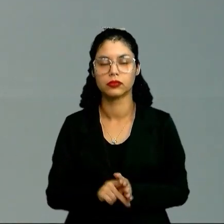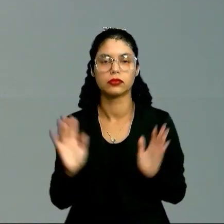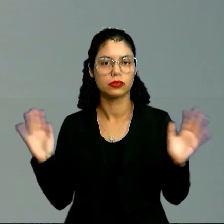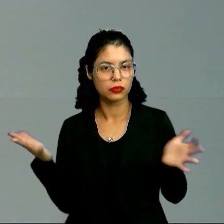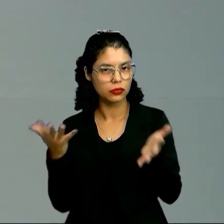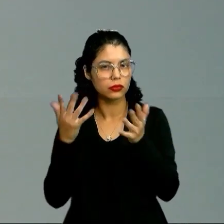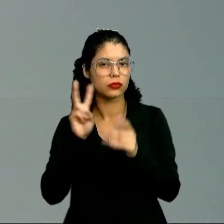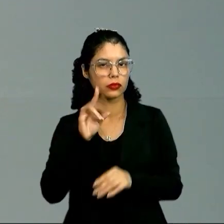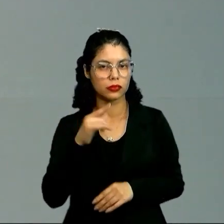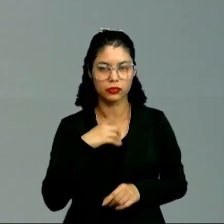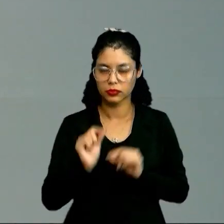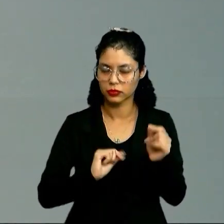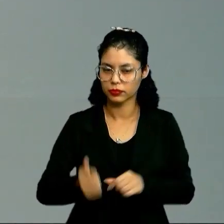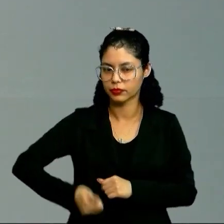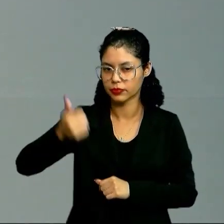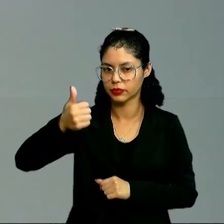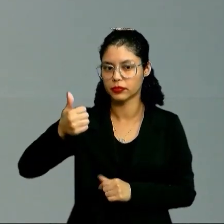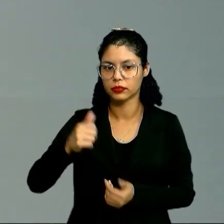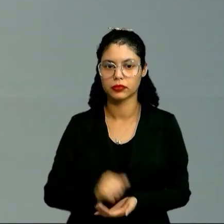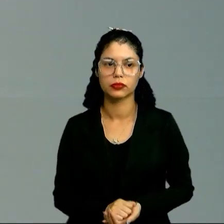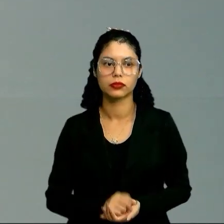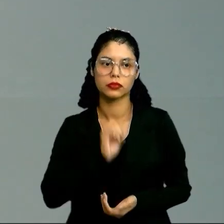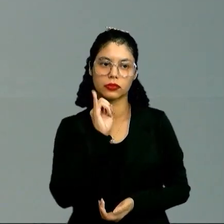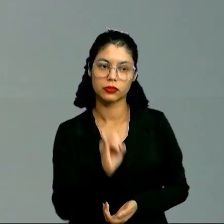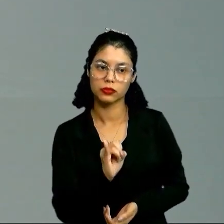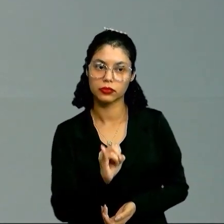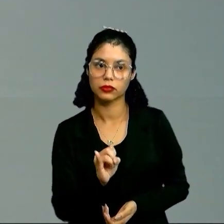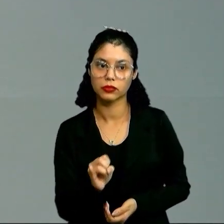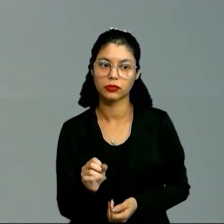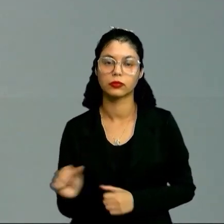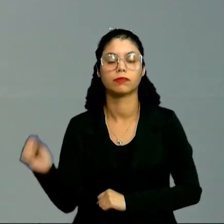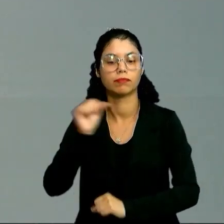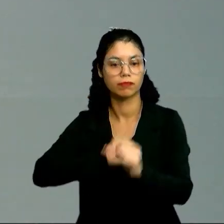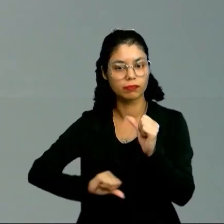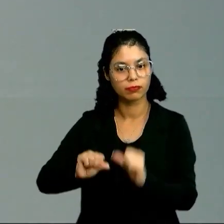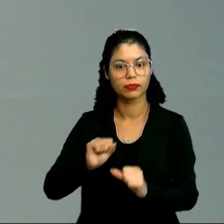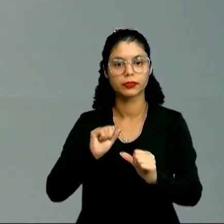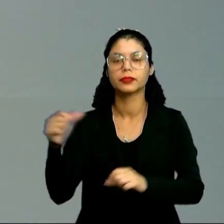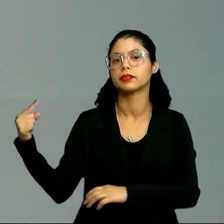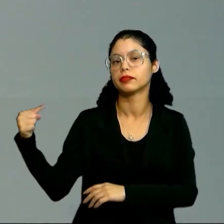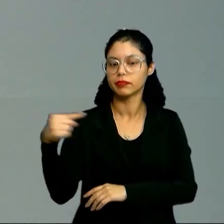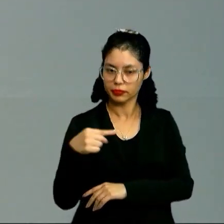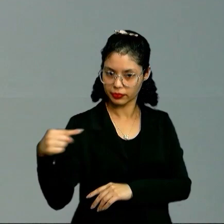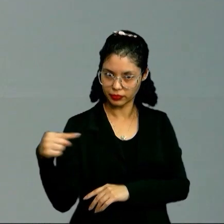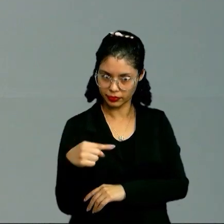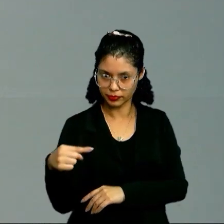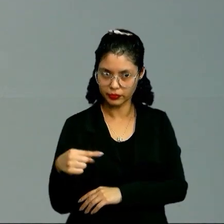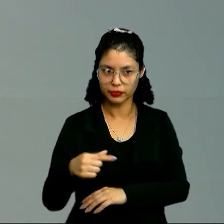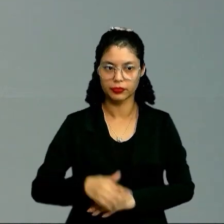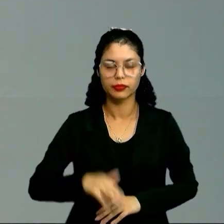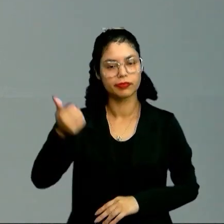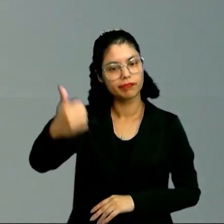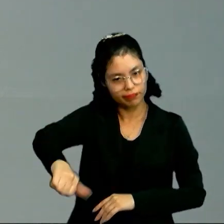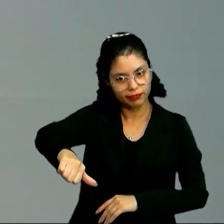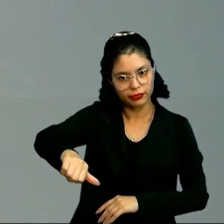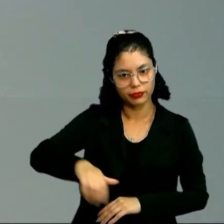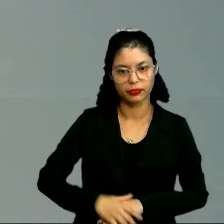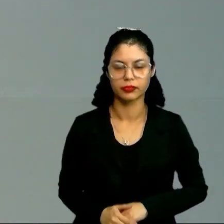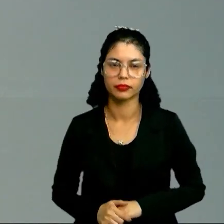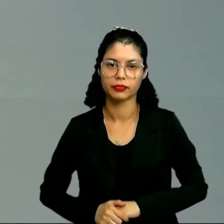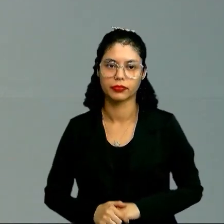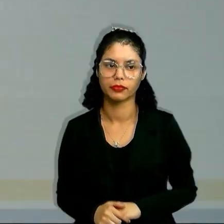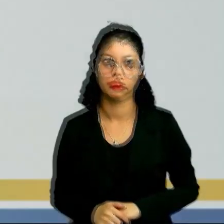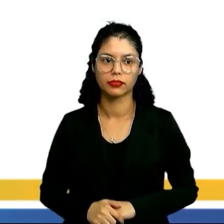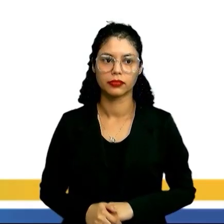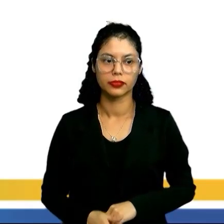estímulo, ele vai ser positivo. Agora, se ele for contra esse estímulo, ele vai ser